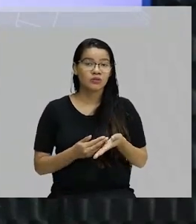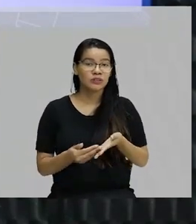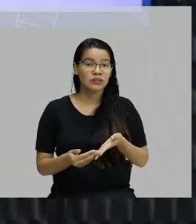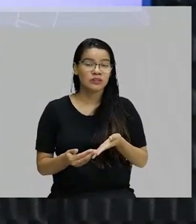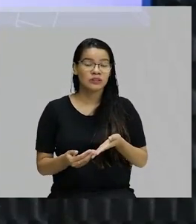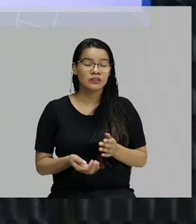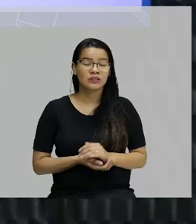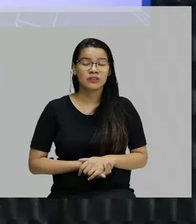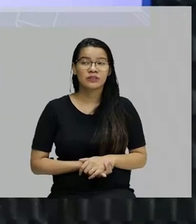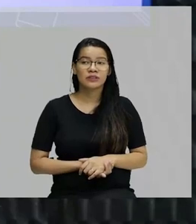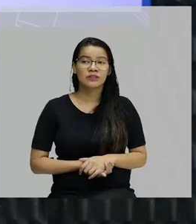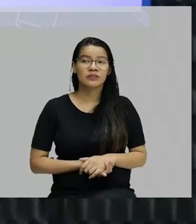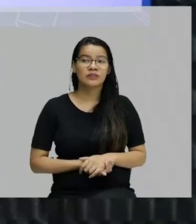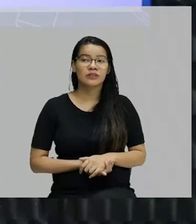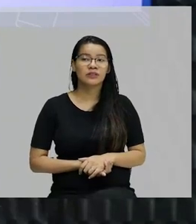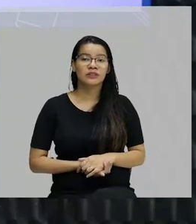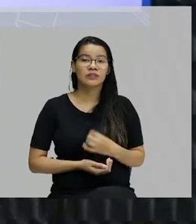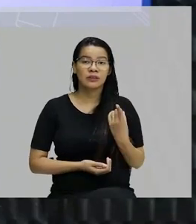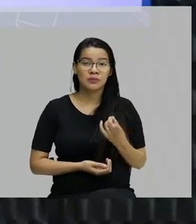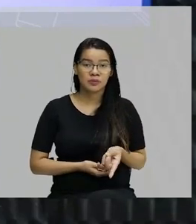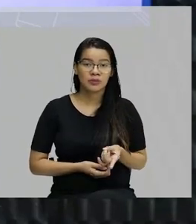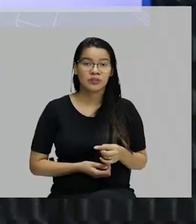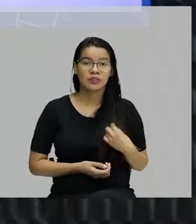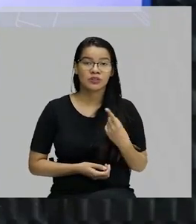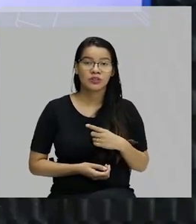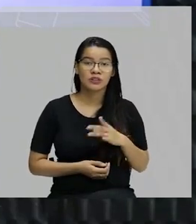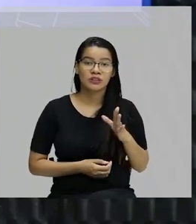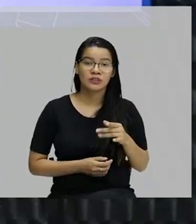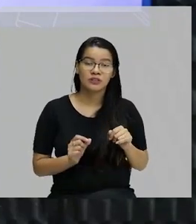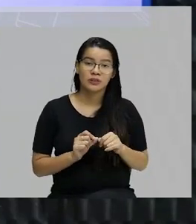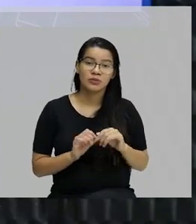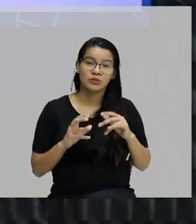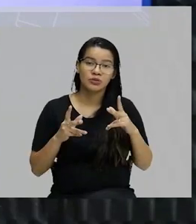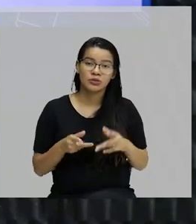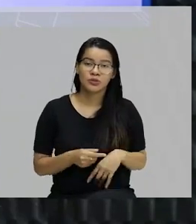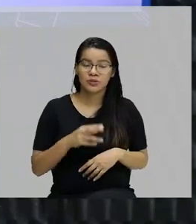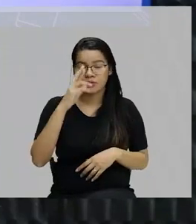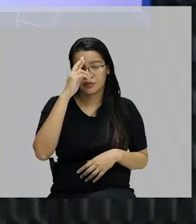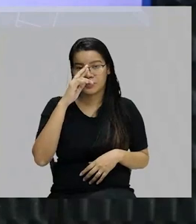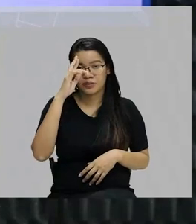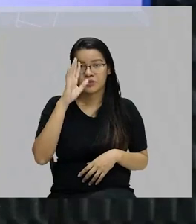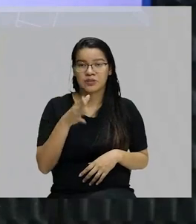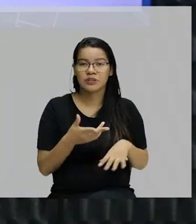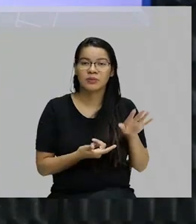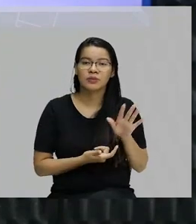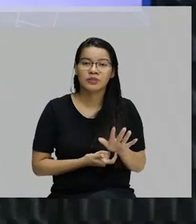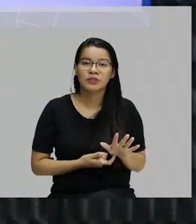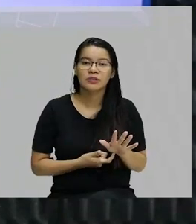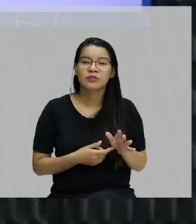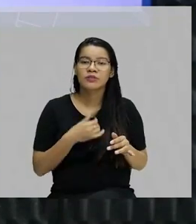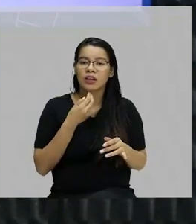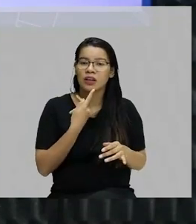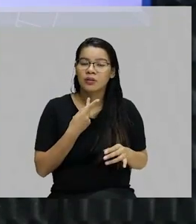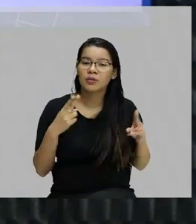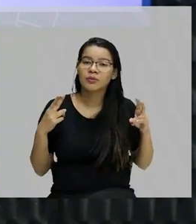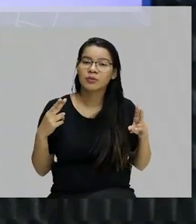mundo para protegermos a natureza então depois que a gente já fez toda uma reflexão que nós já abordamos sobre o tema que já falamos